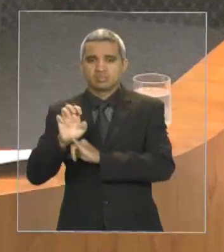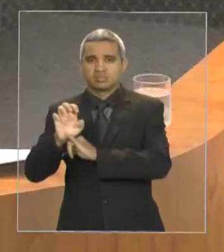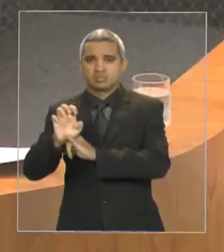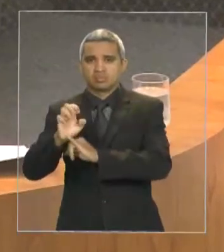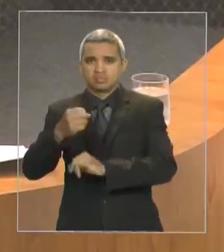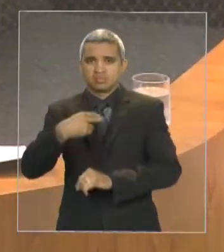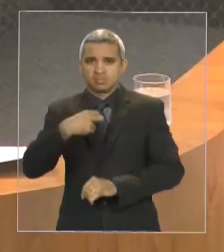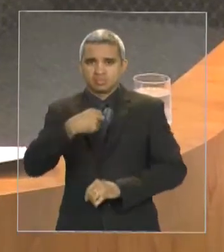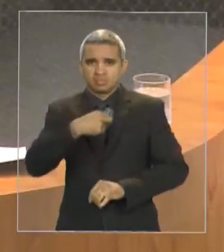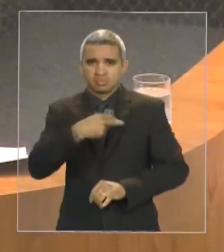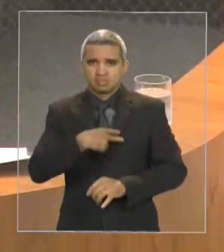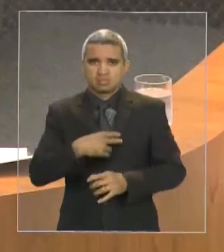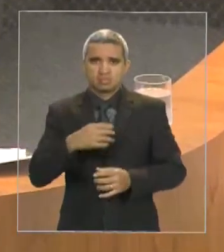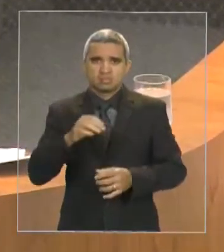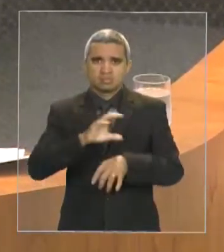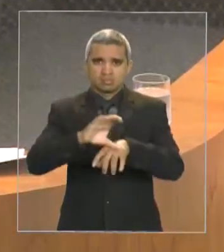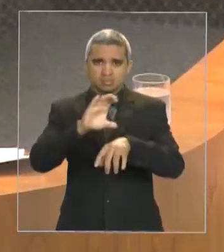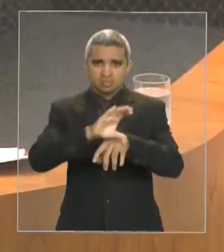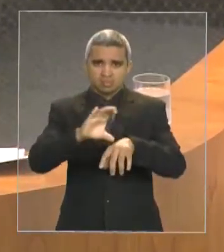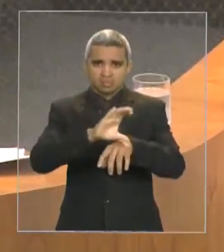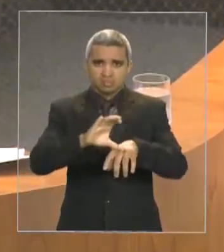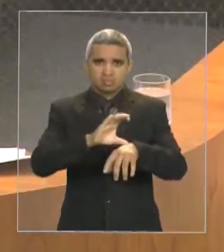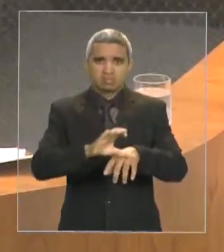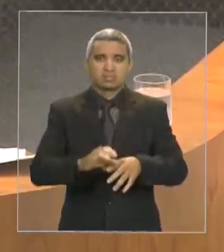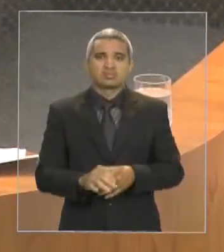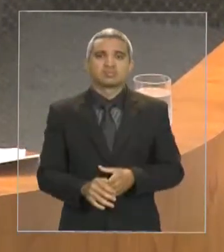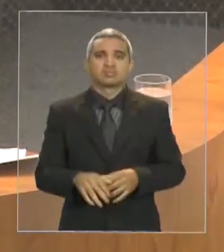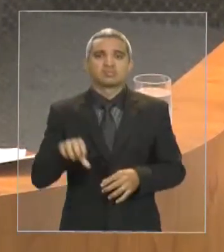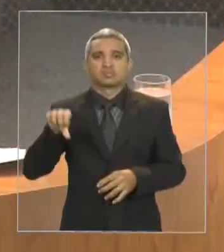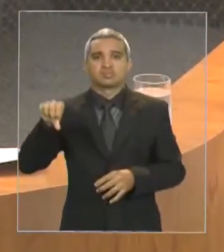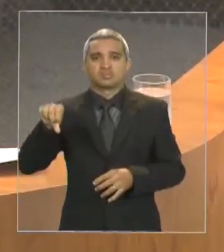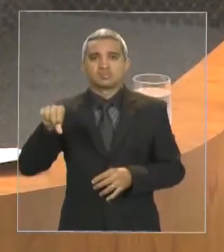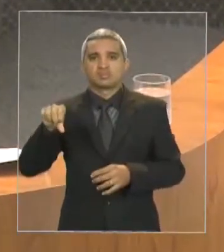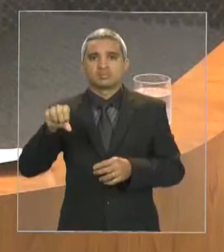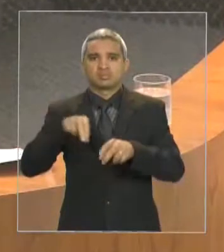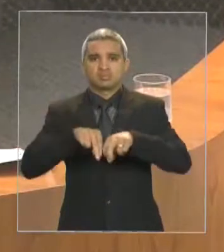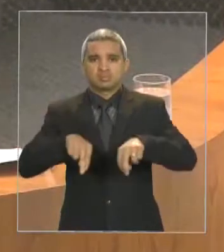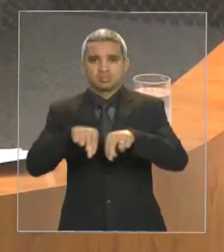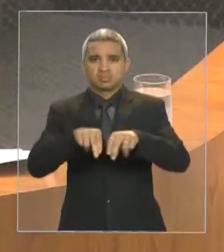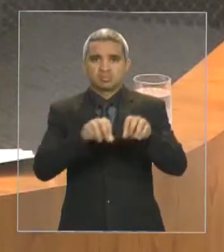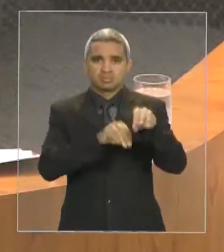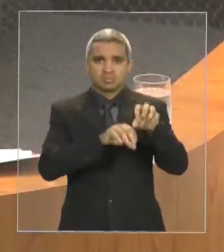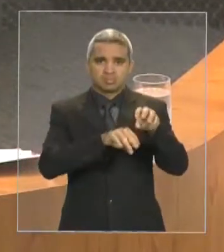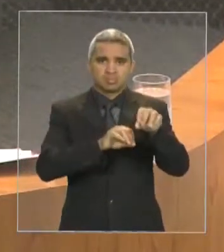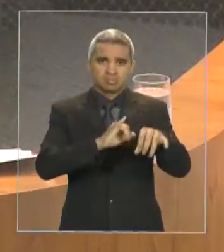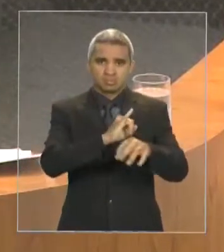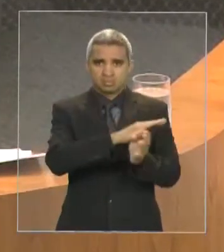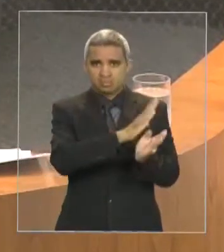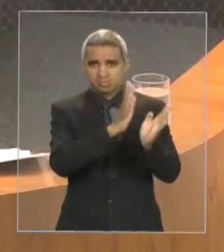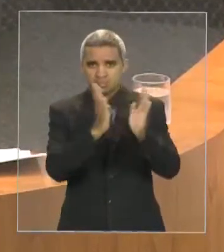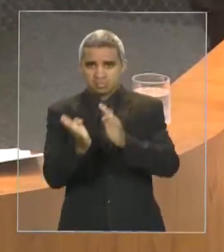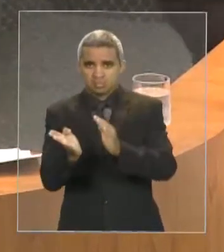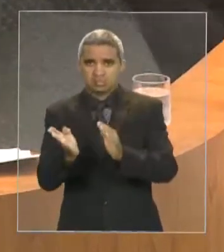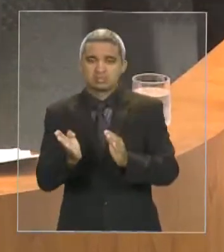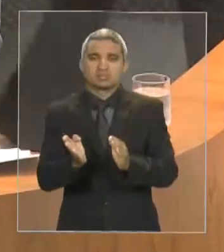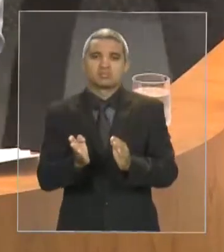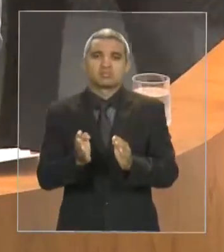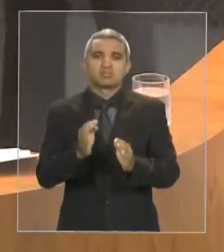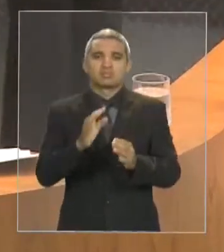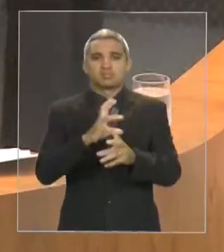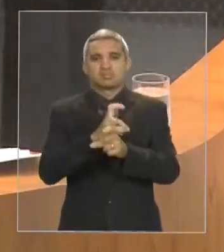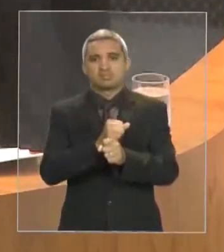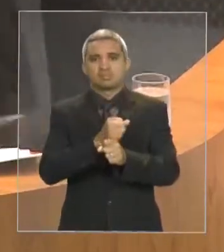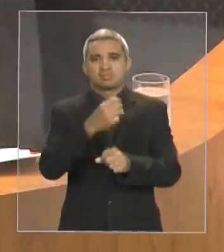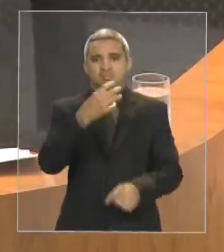vocacionais. São 9 núcleos de educação integral construídos em 9 municípios com investimentos na ordem de 43 milhões de